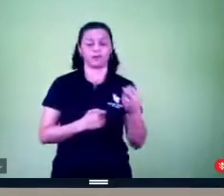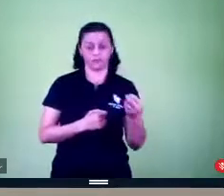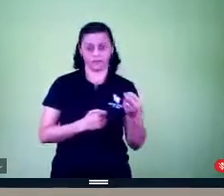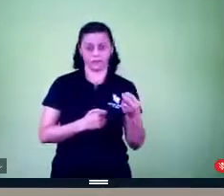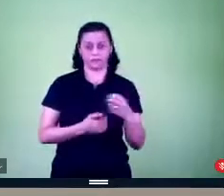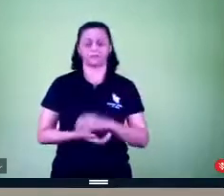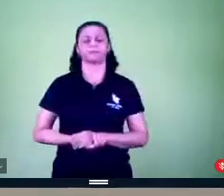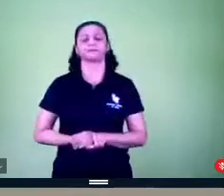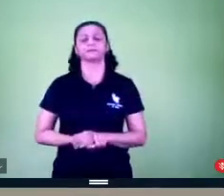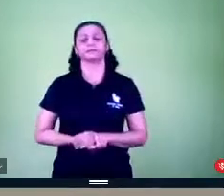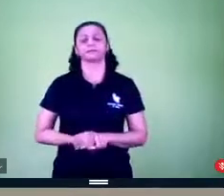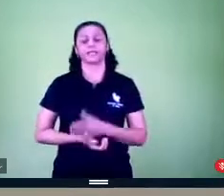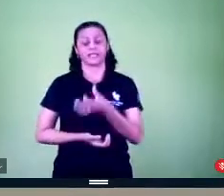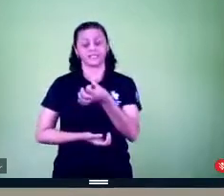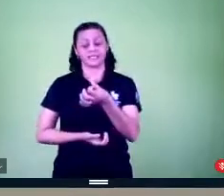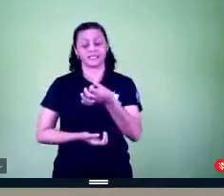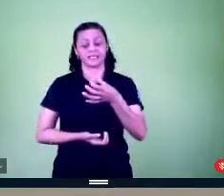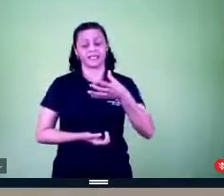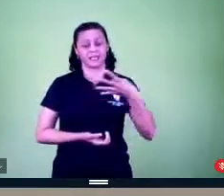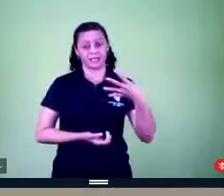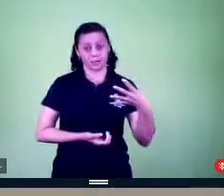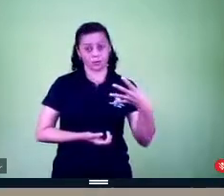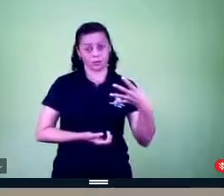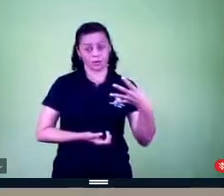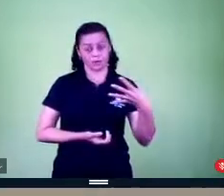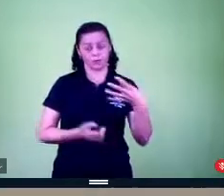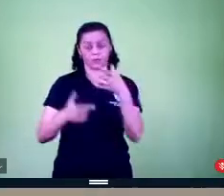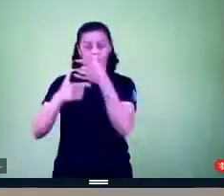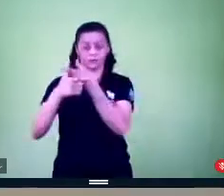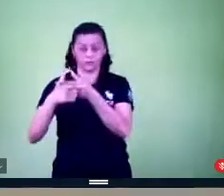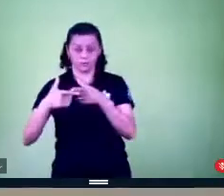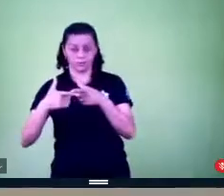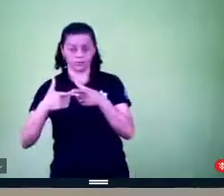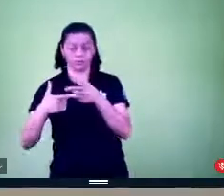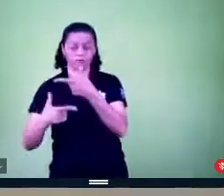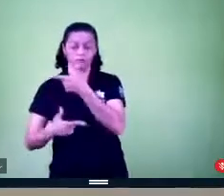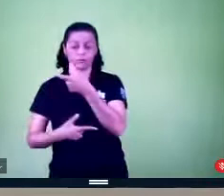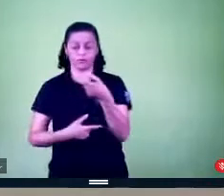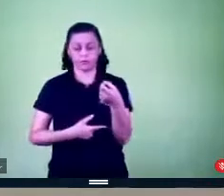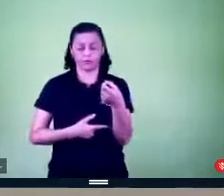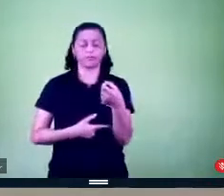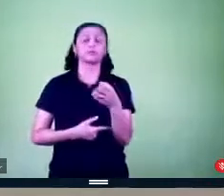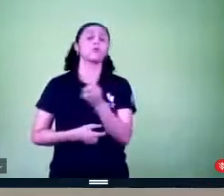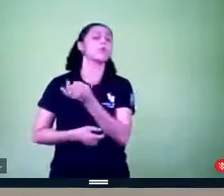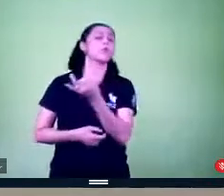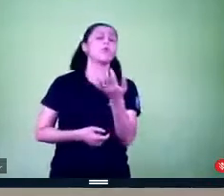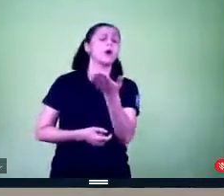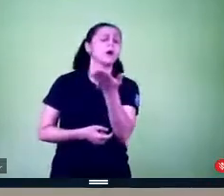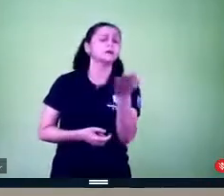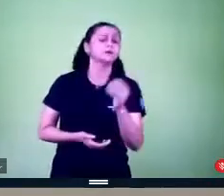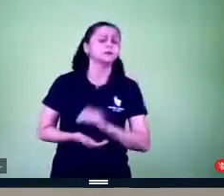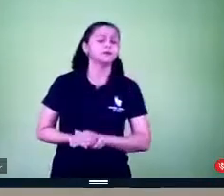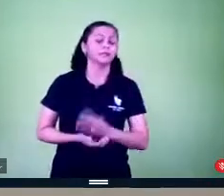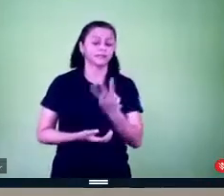dar isso aí, pessoal? 64 dividido por 20. 3,2, não é isso?